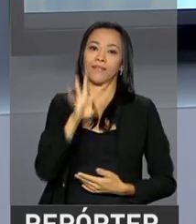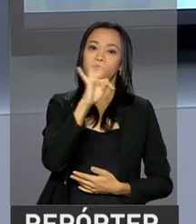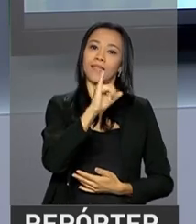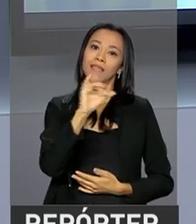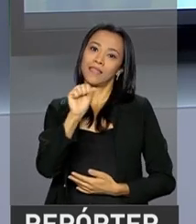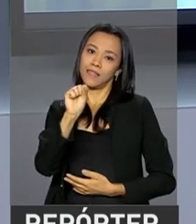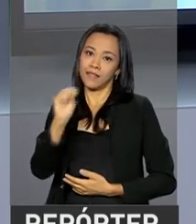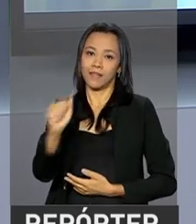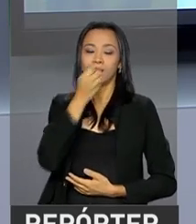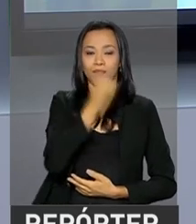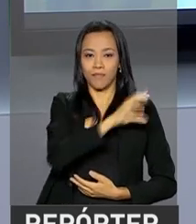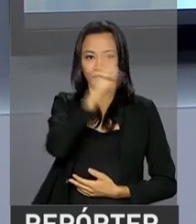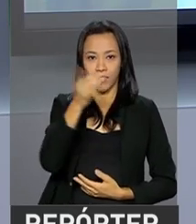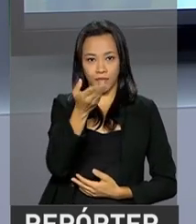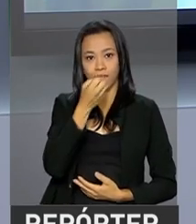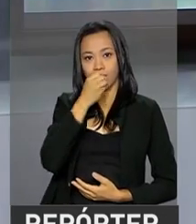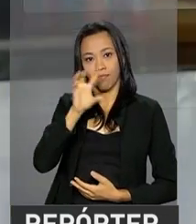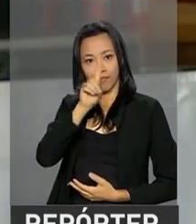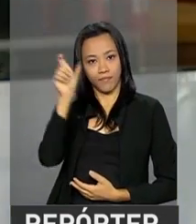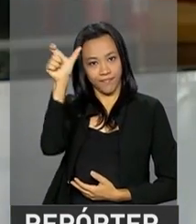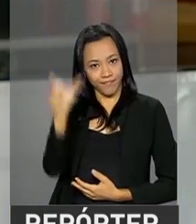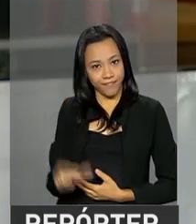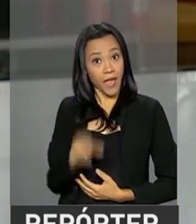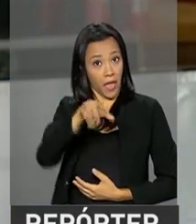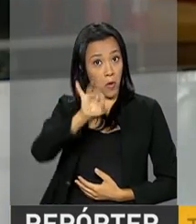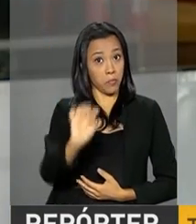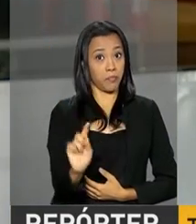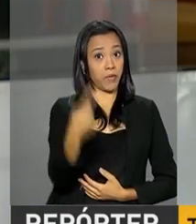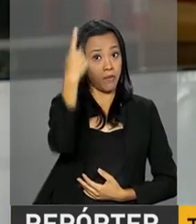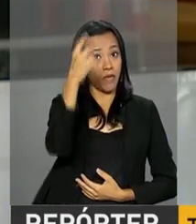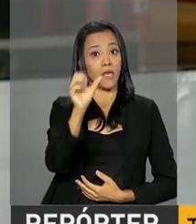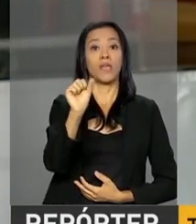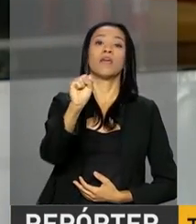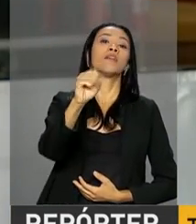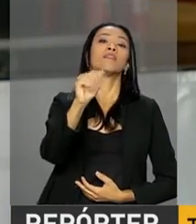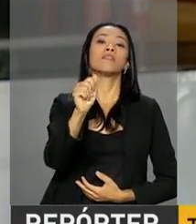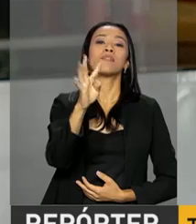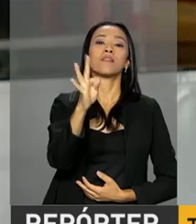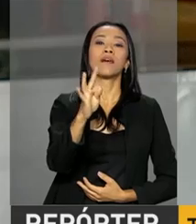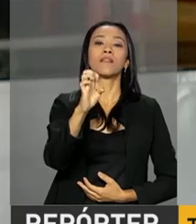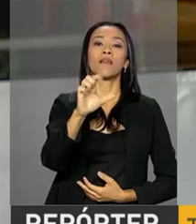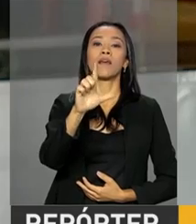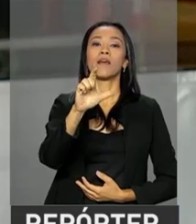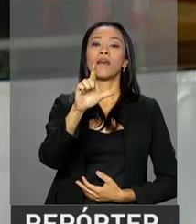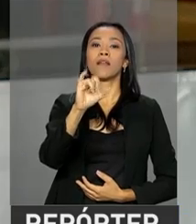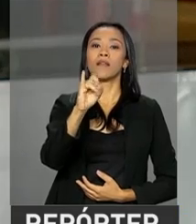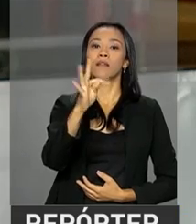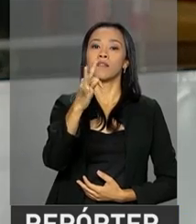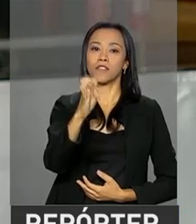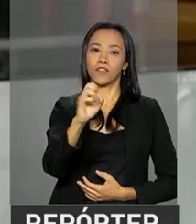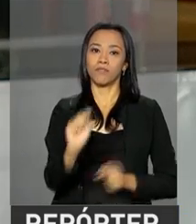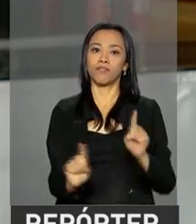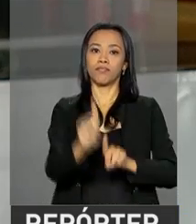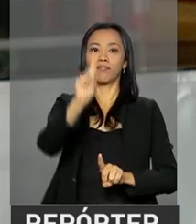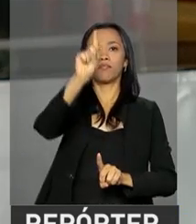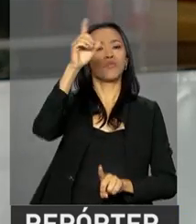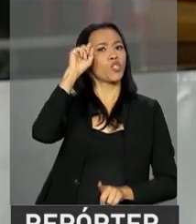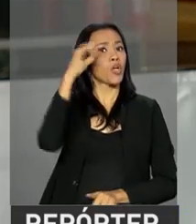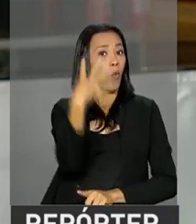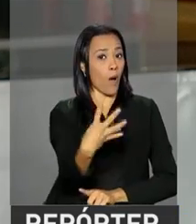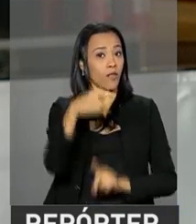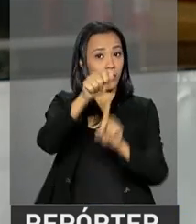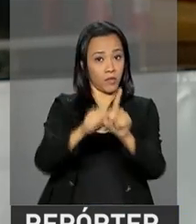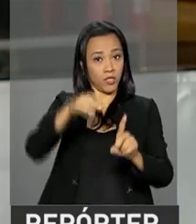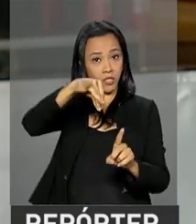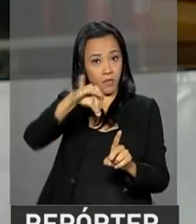dia bom dia Esse é o primeiro satélite geoestacionário do governo brasileiro ele foi lançado no dia 4 de Maio e chegou no